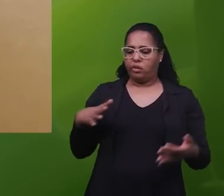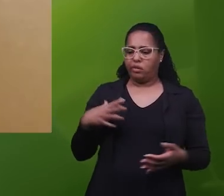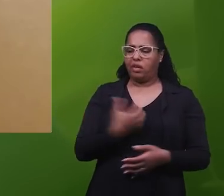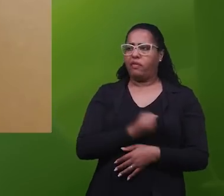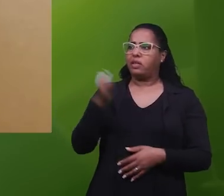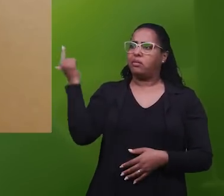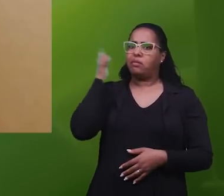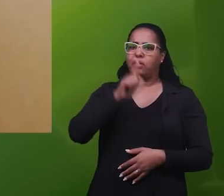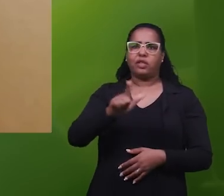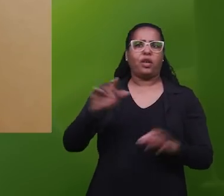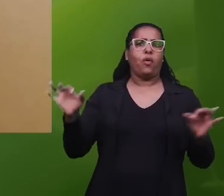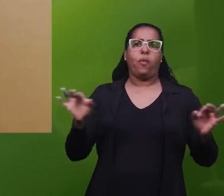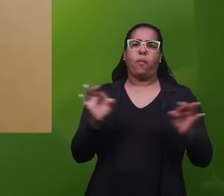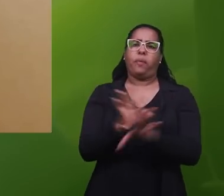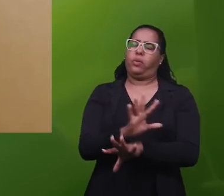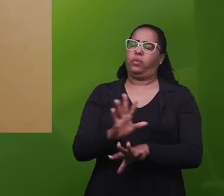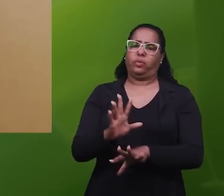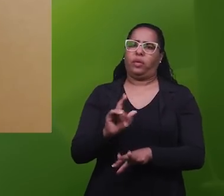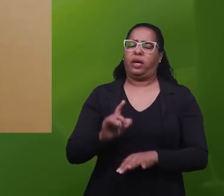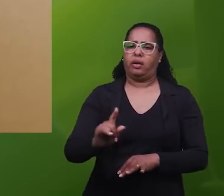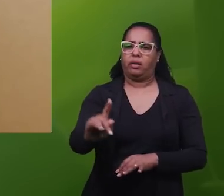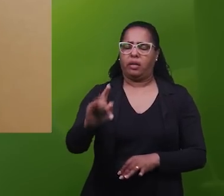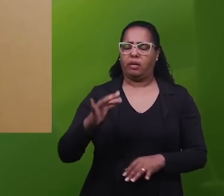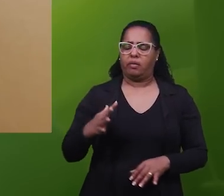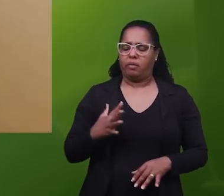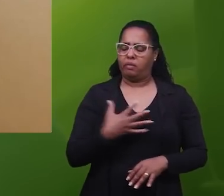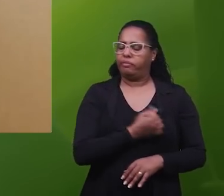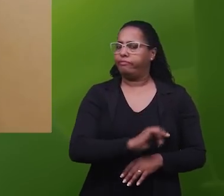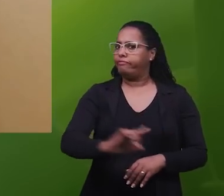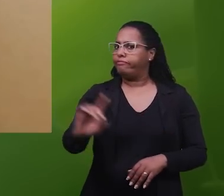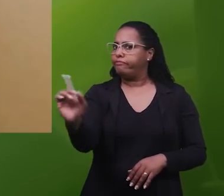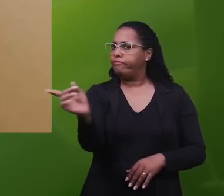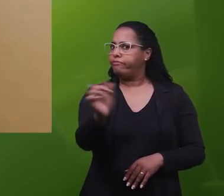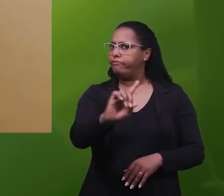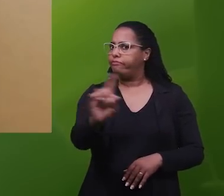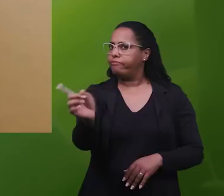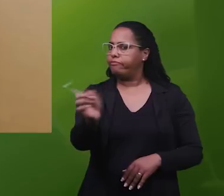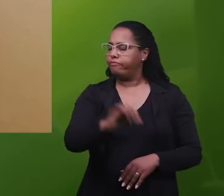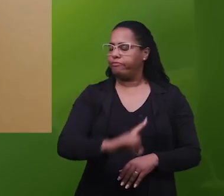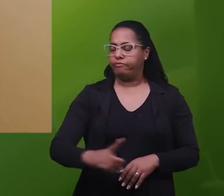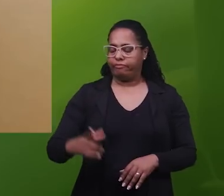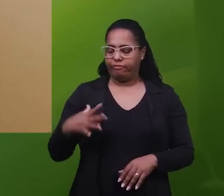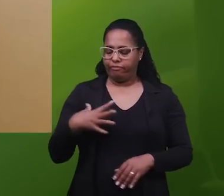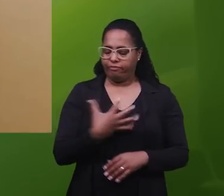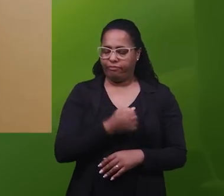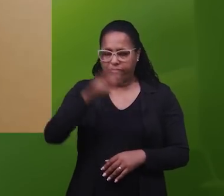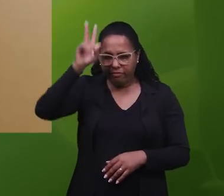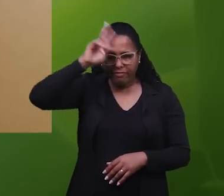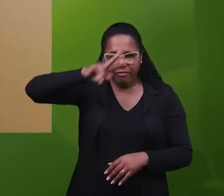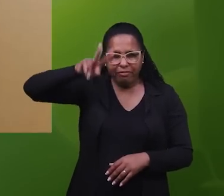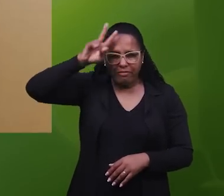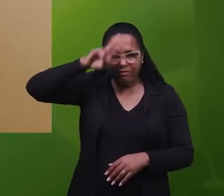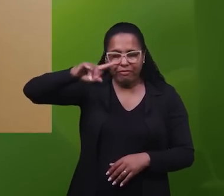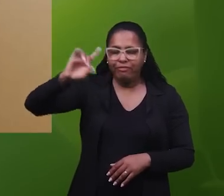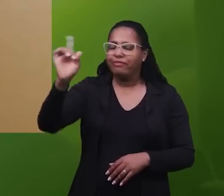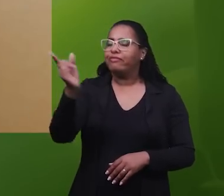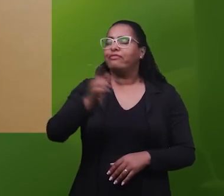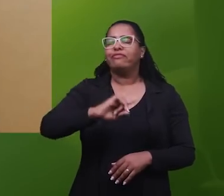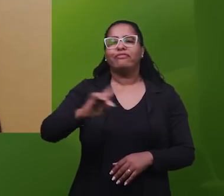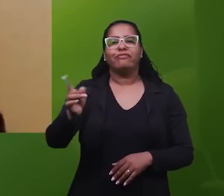fui salvo e acabou. Ou a salvação não é uma história.